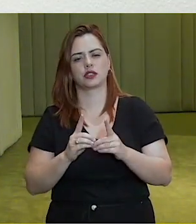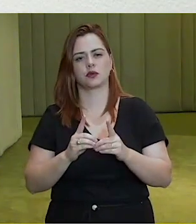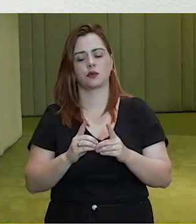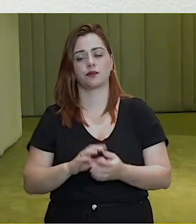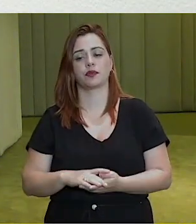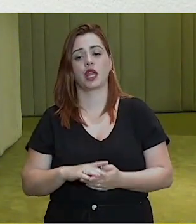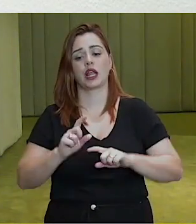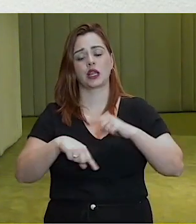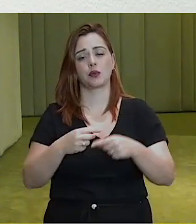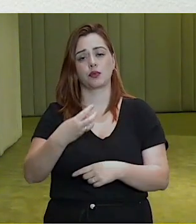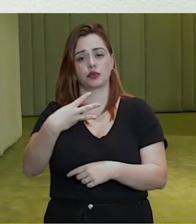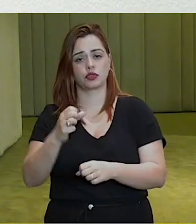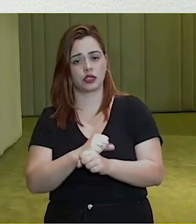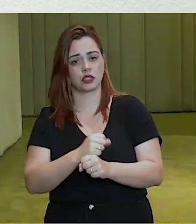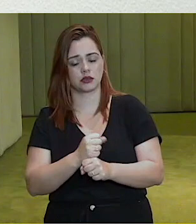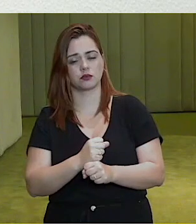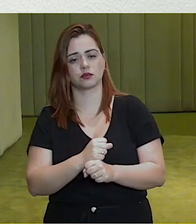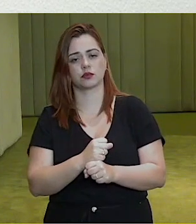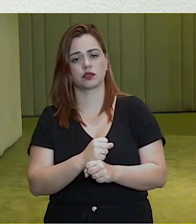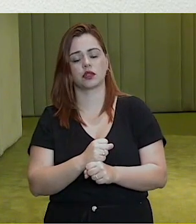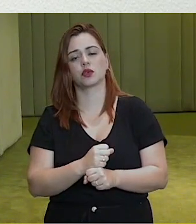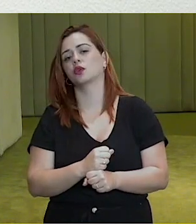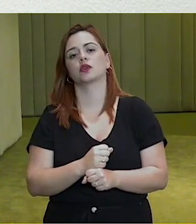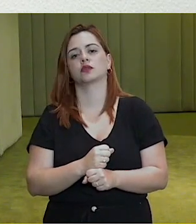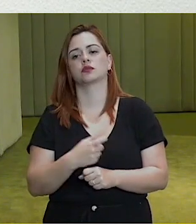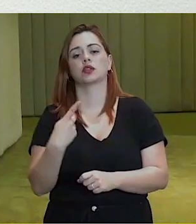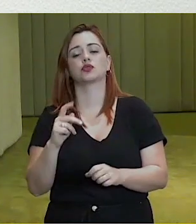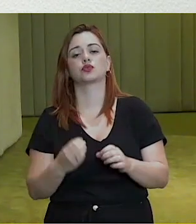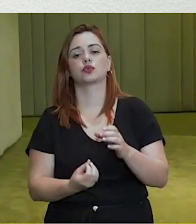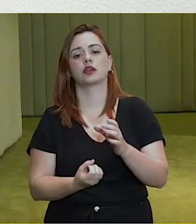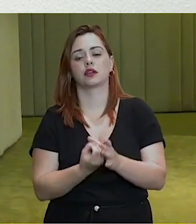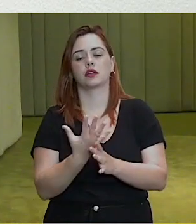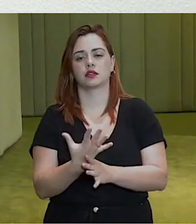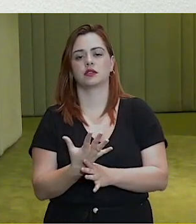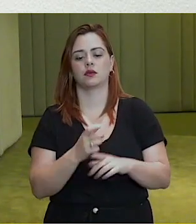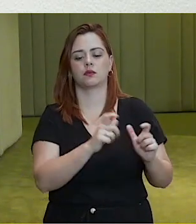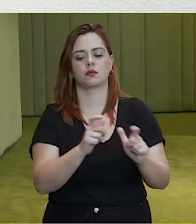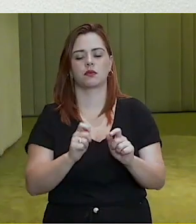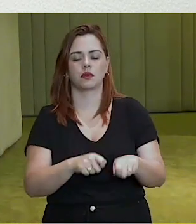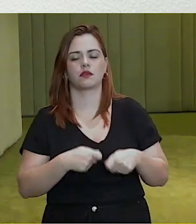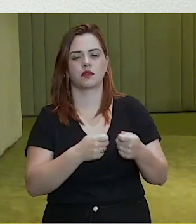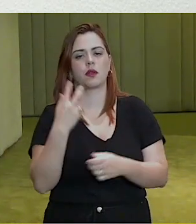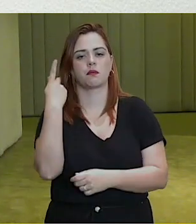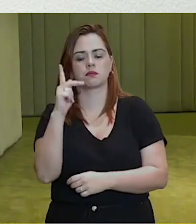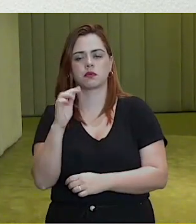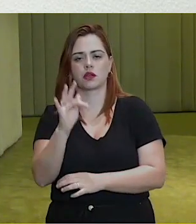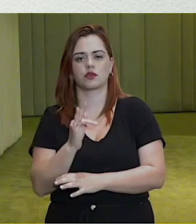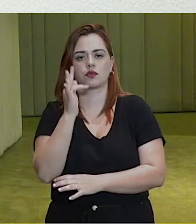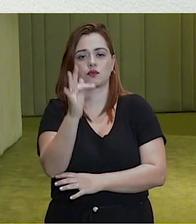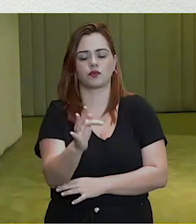Passadas 3 décadas desde a sua criação, o Bloco enfrenta questões decisivas para o seu futuro e a